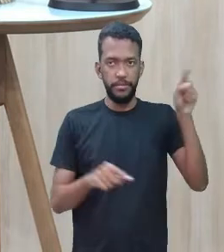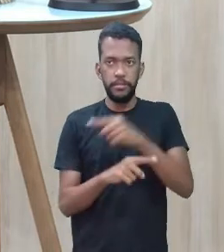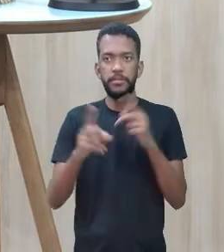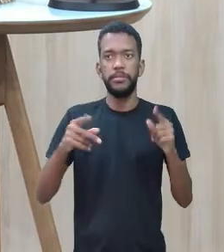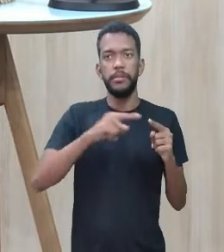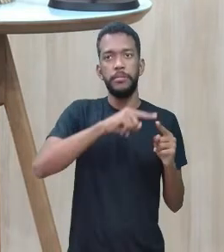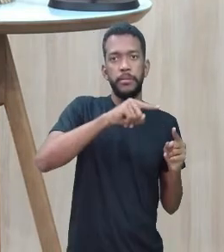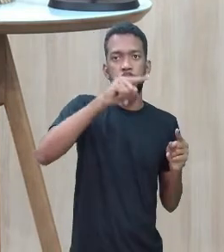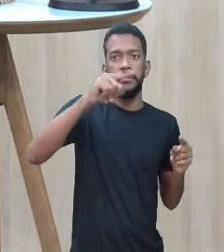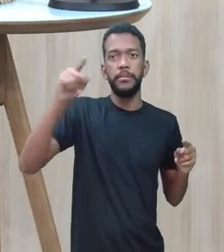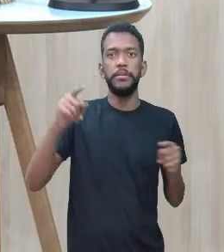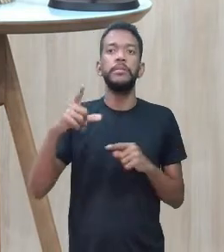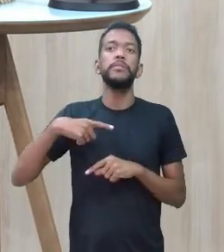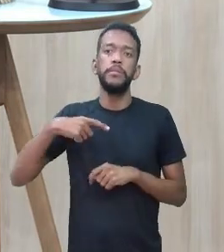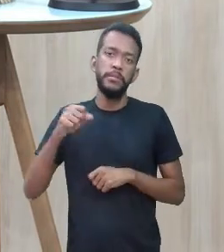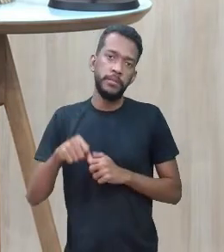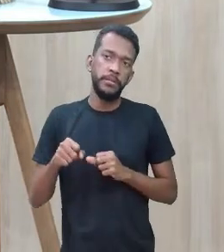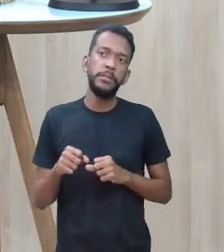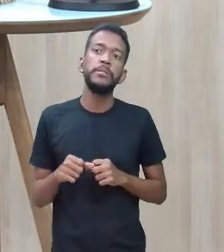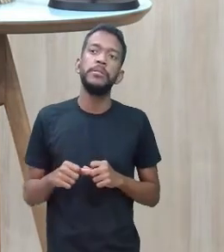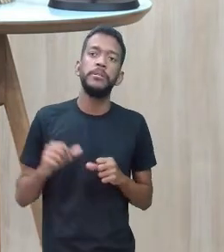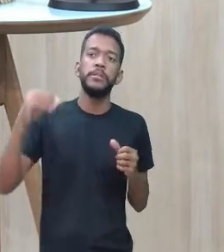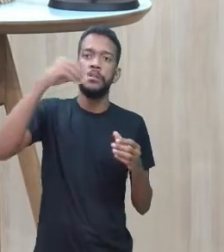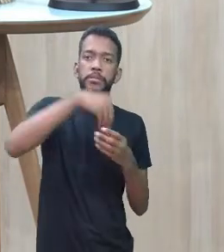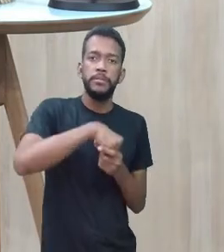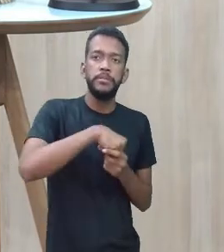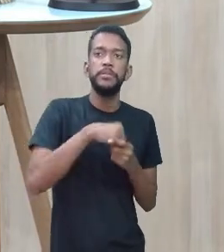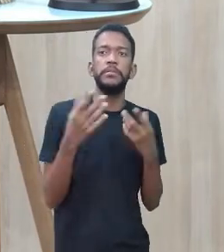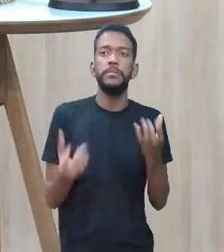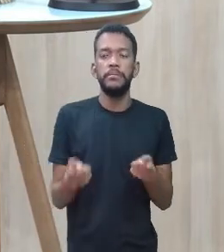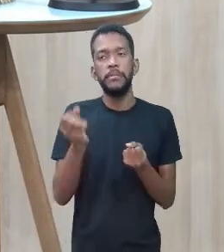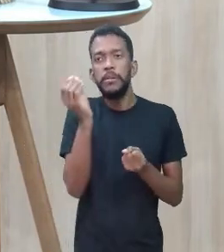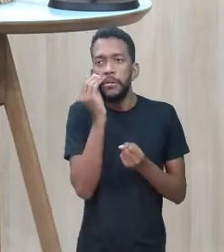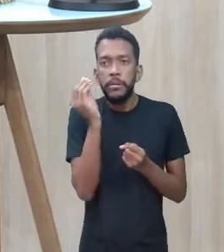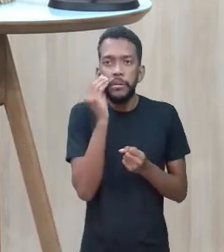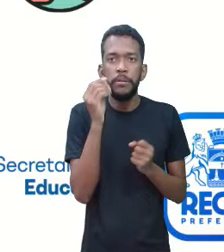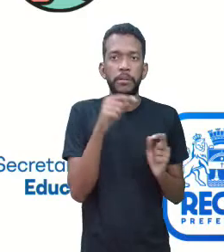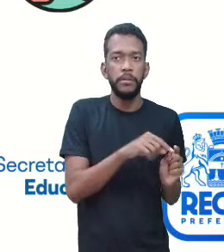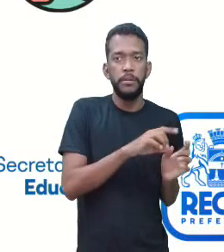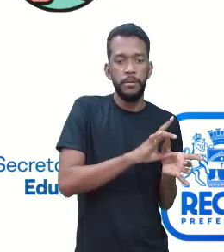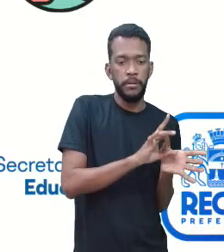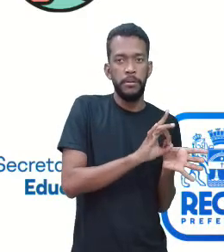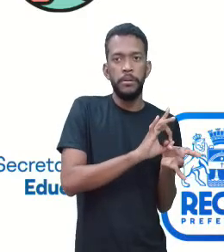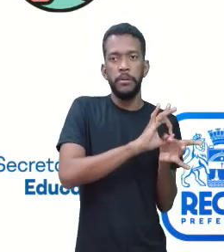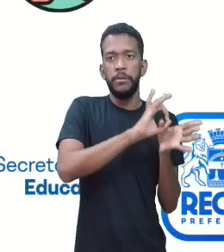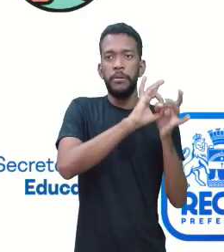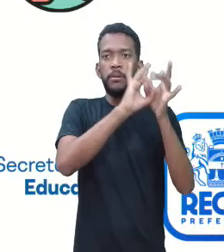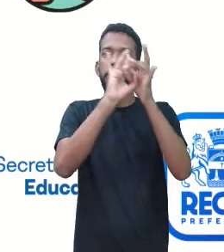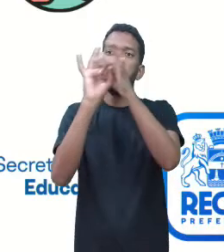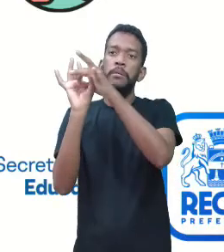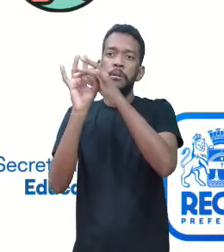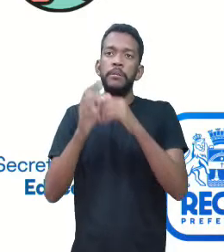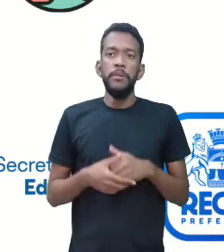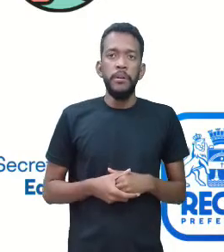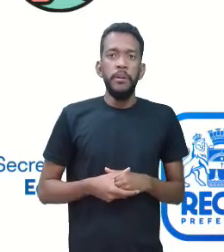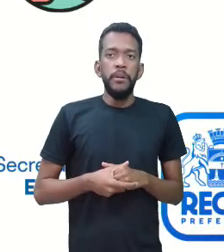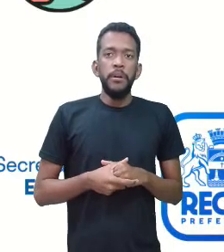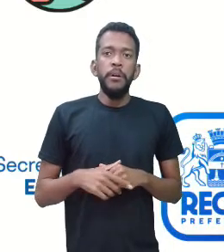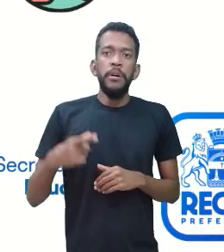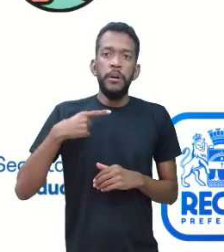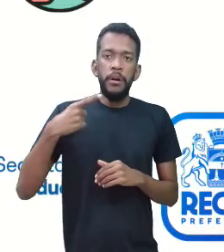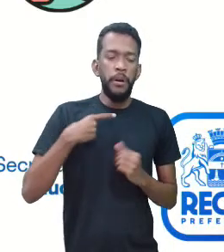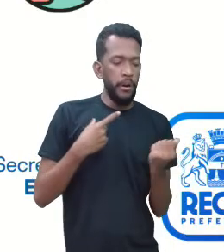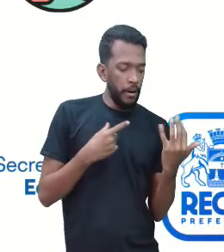vamos observar, dentro dessa teia, vamos caminhar numa cadeia, que seria aquela do grilo. Então, eu tenho aí o